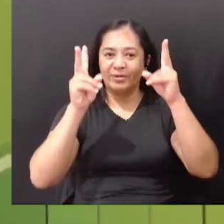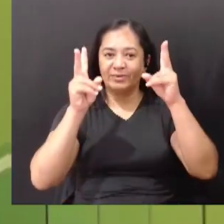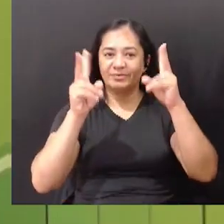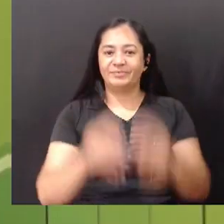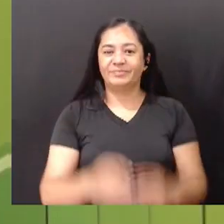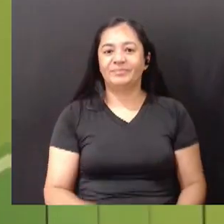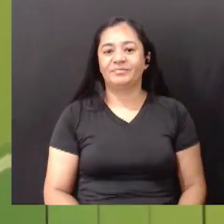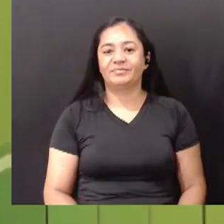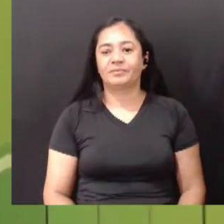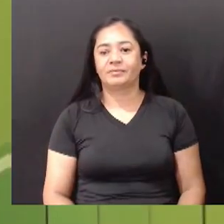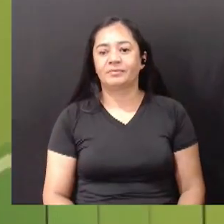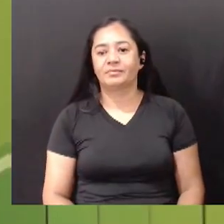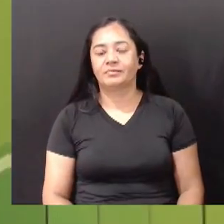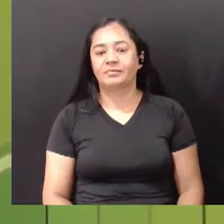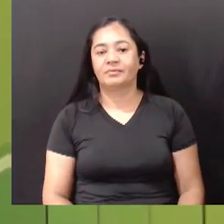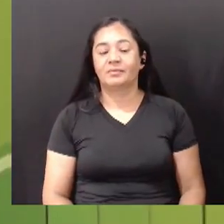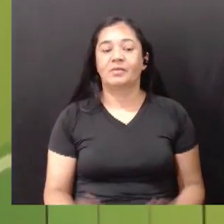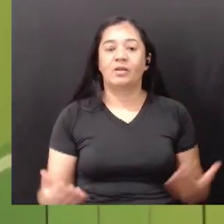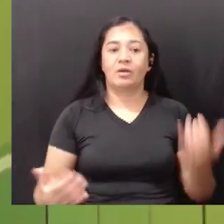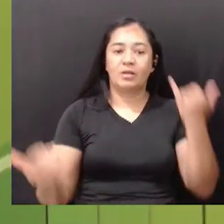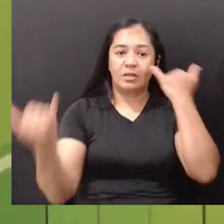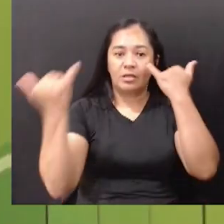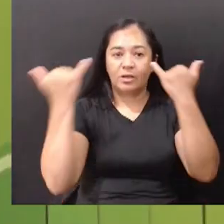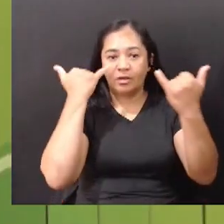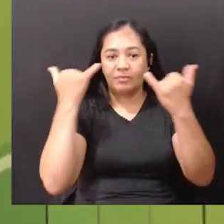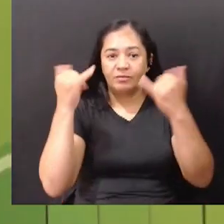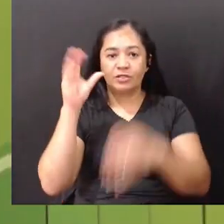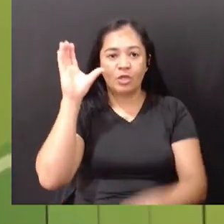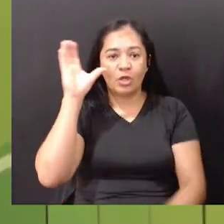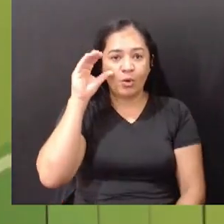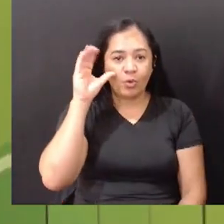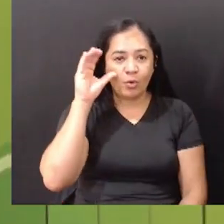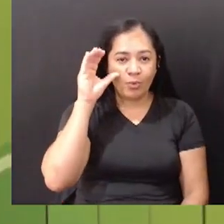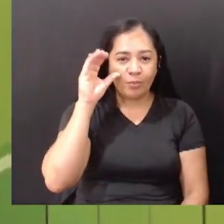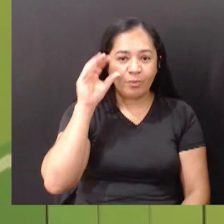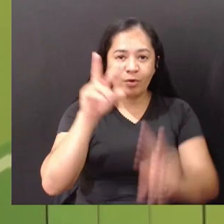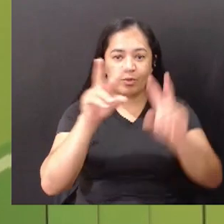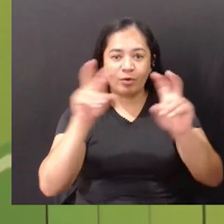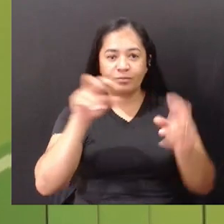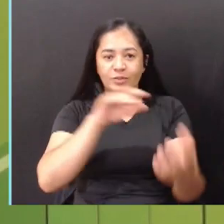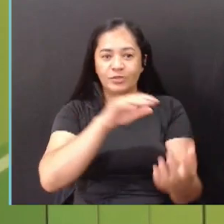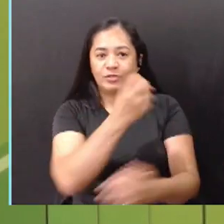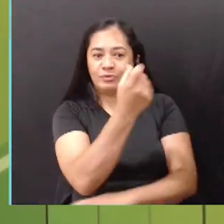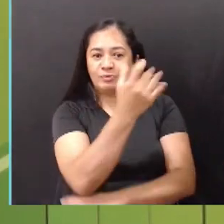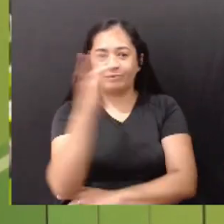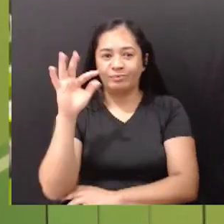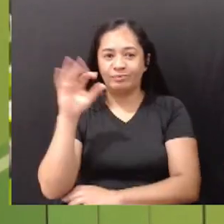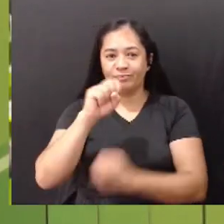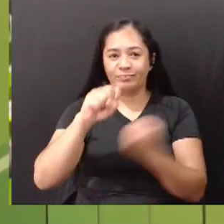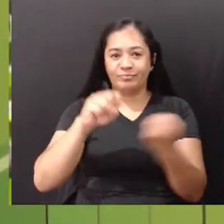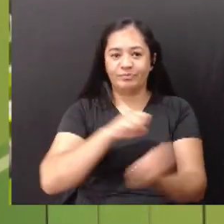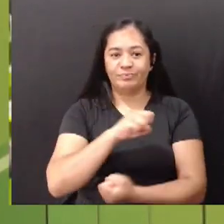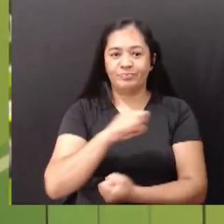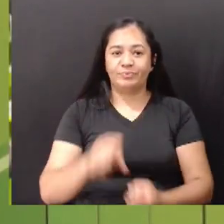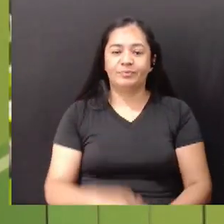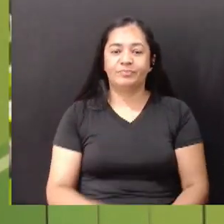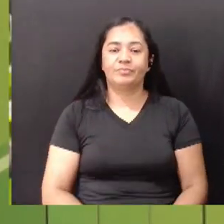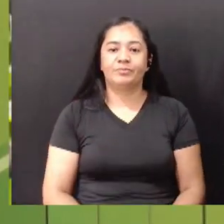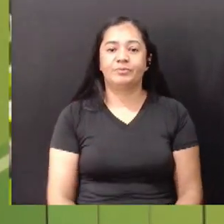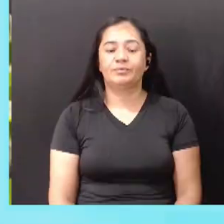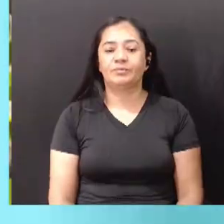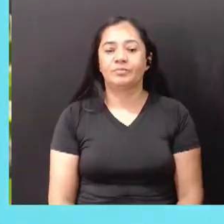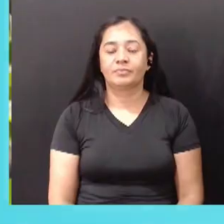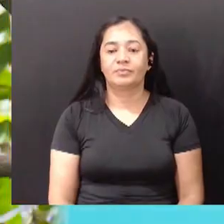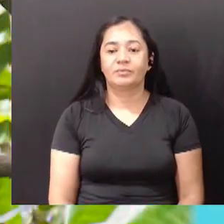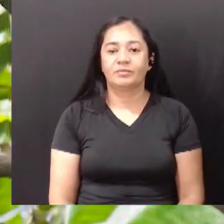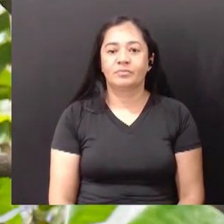Ambiental continua. Agora a gente traz informações e curiosidades sobre o meio ambiente e a sustentabilidade.